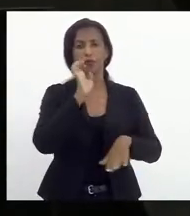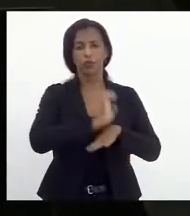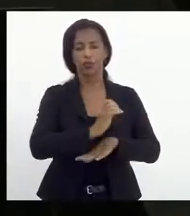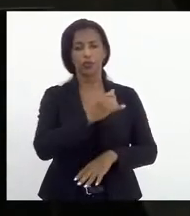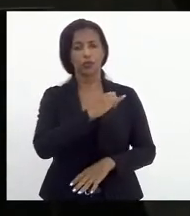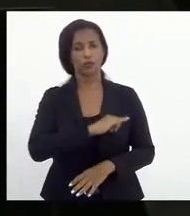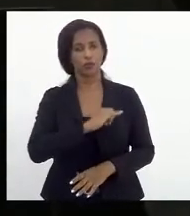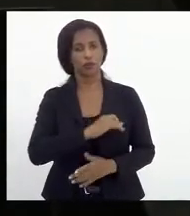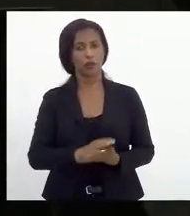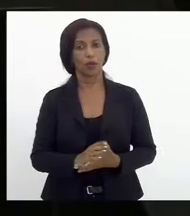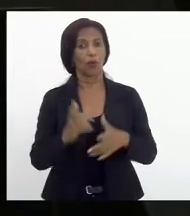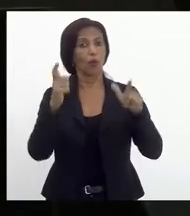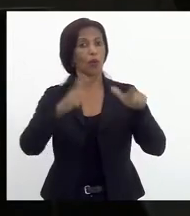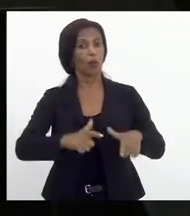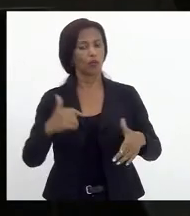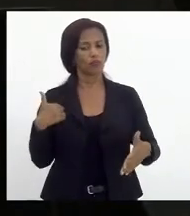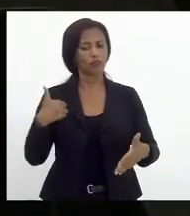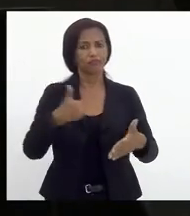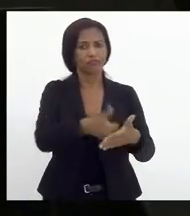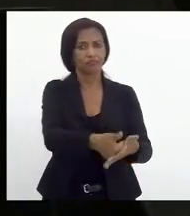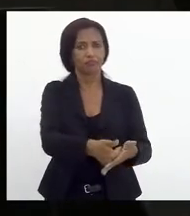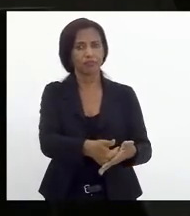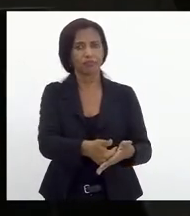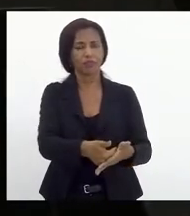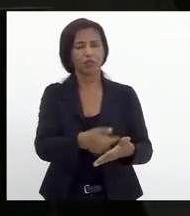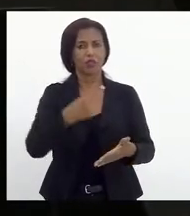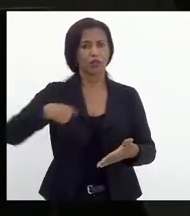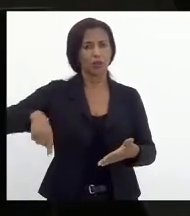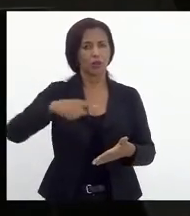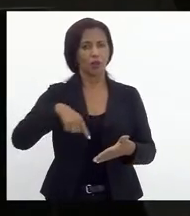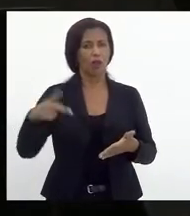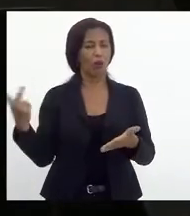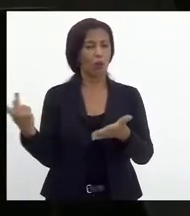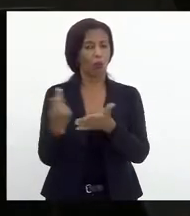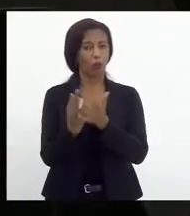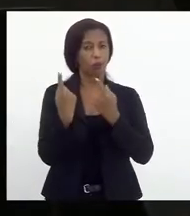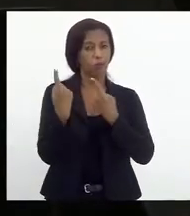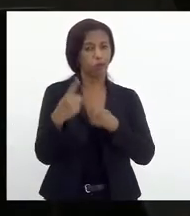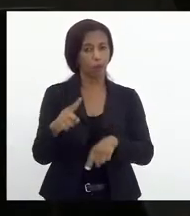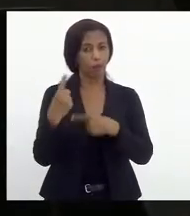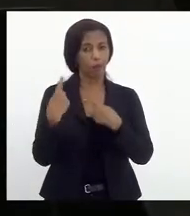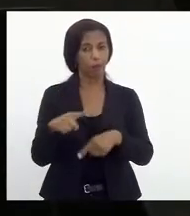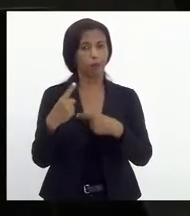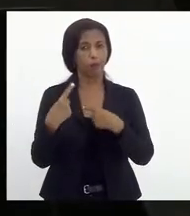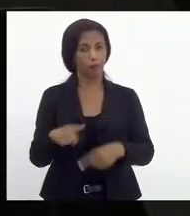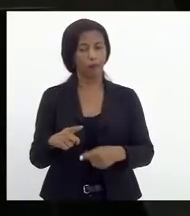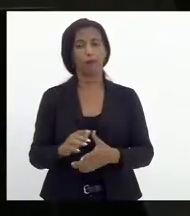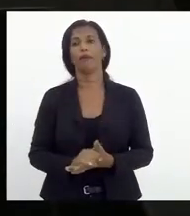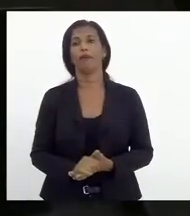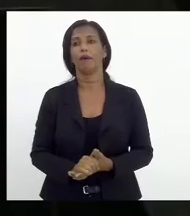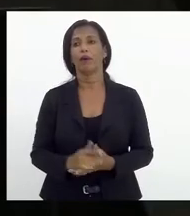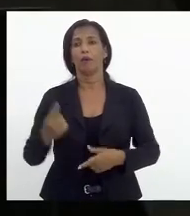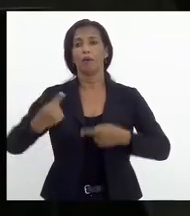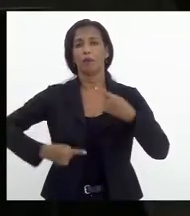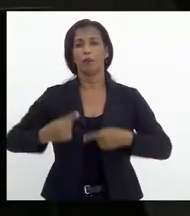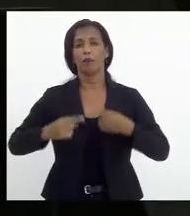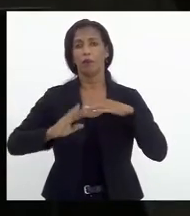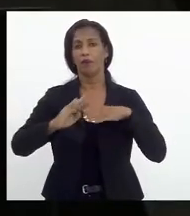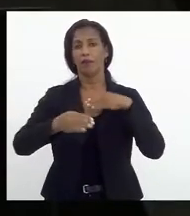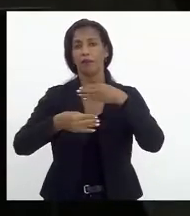Rio de Janeiro, onde recentemente estávamos enfrentando, combatendo, deputada Lucinha, uma política de